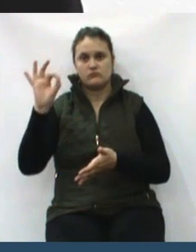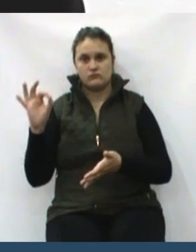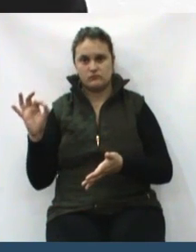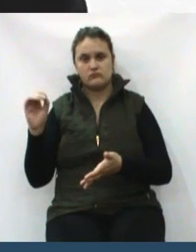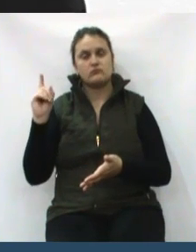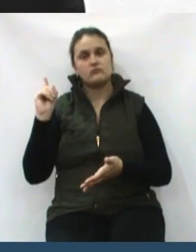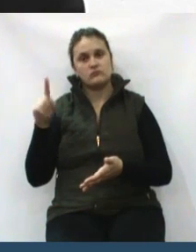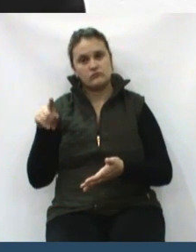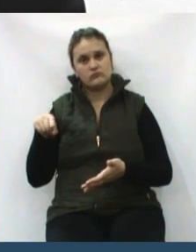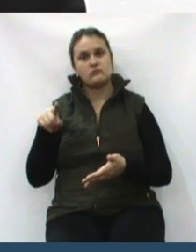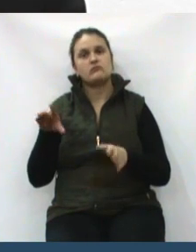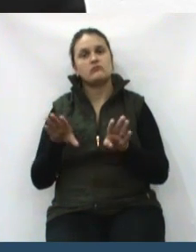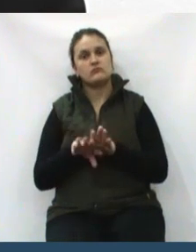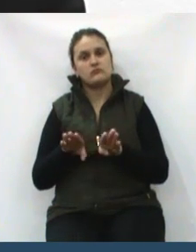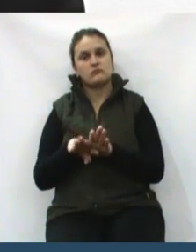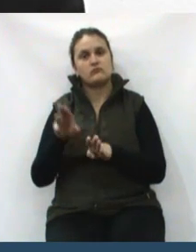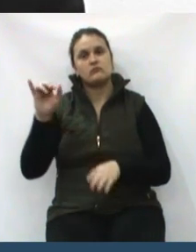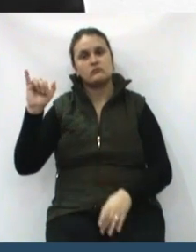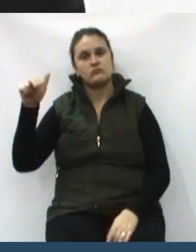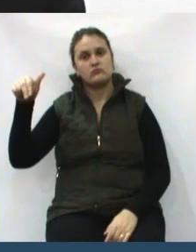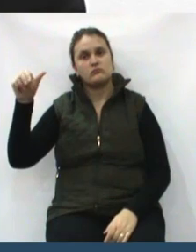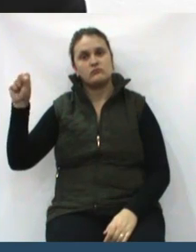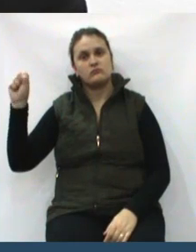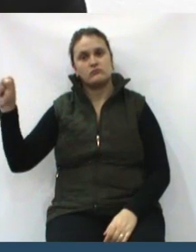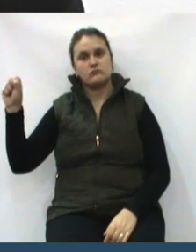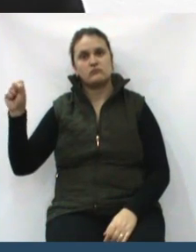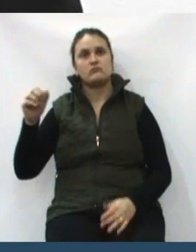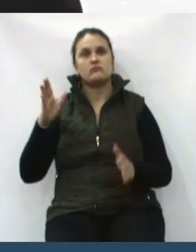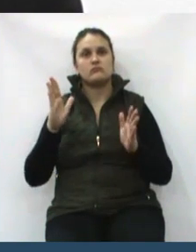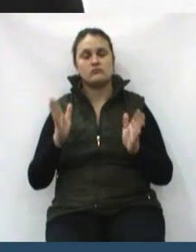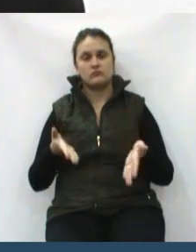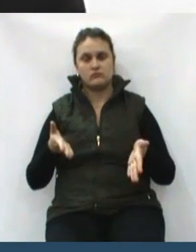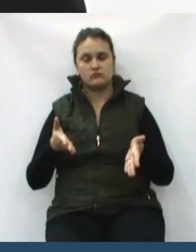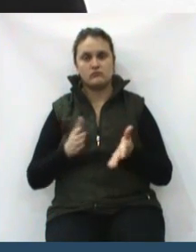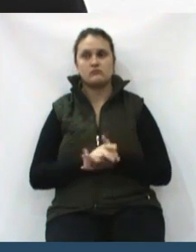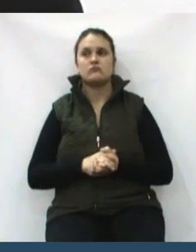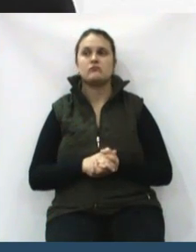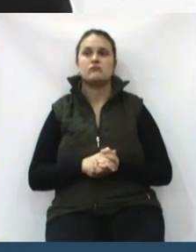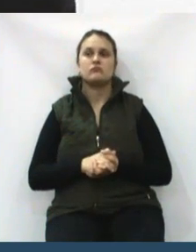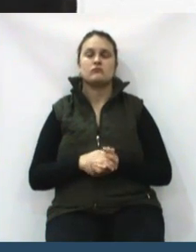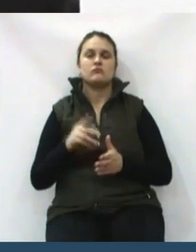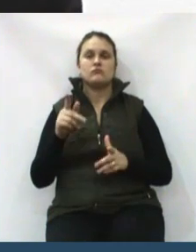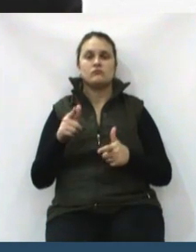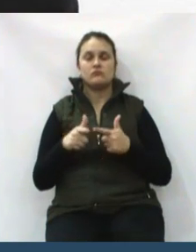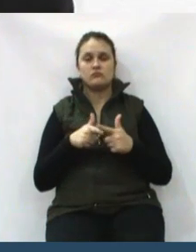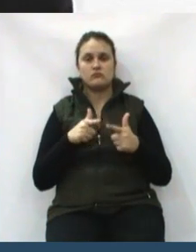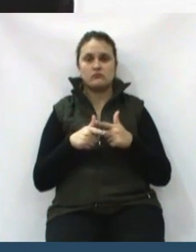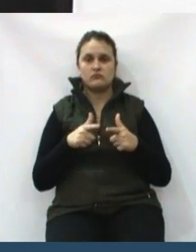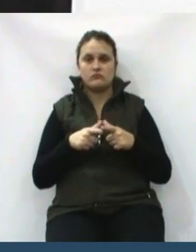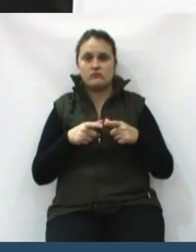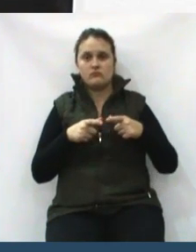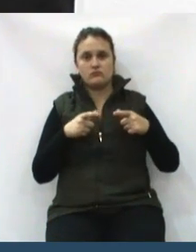é referente ao INSS. Hoje, o problema maior do INSS